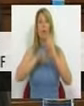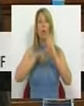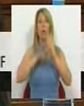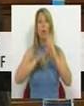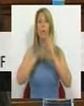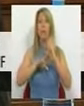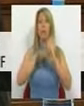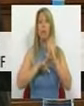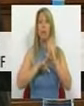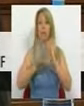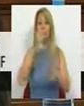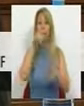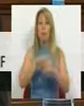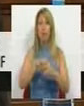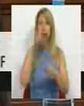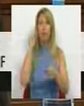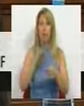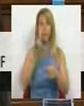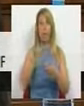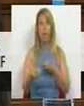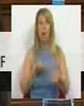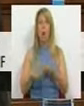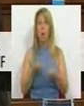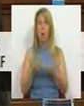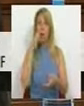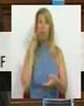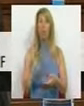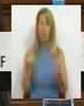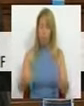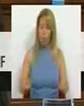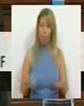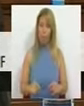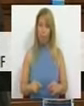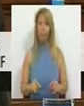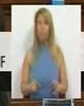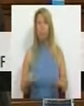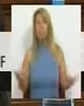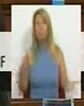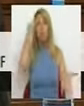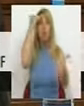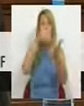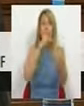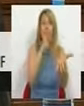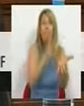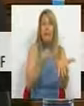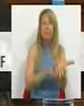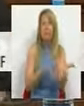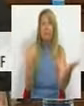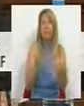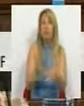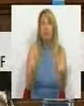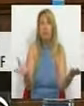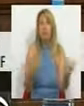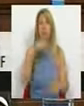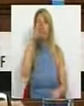a regulamentação interna do banco e na organização do banco. Quanto a consequências práticas disso, não sei,